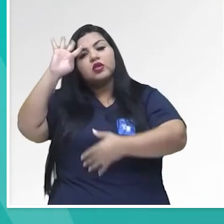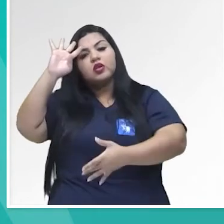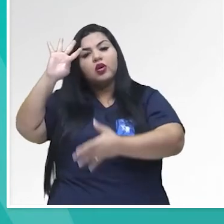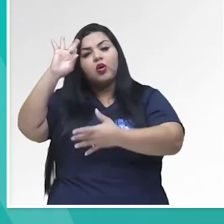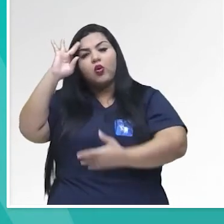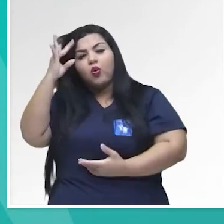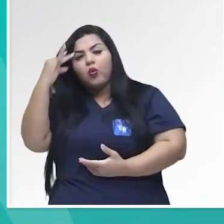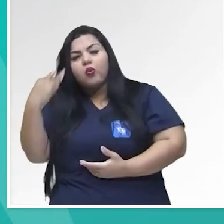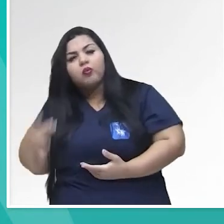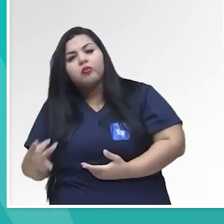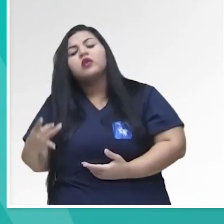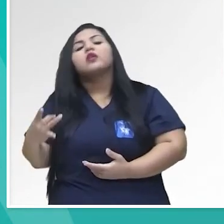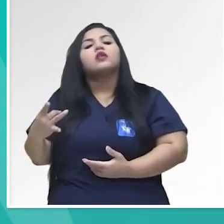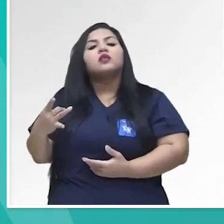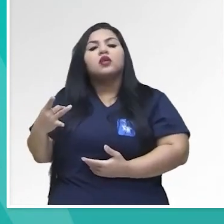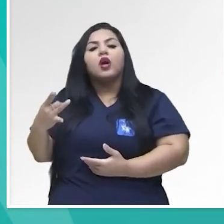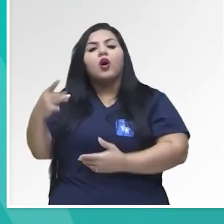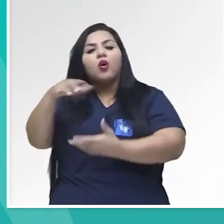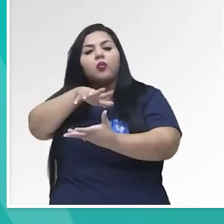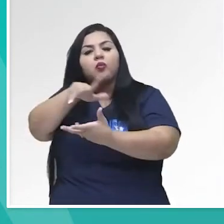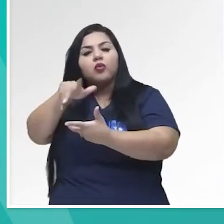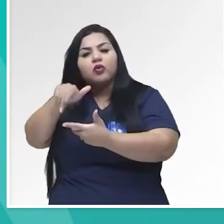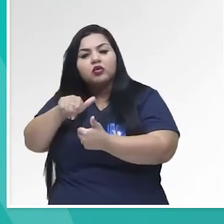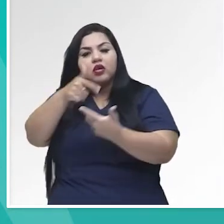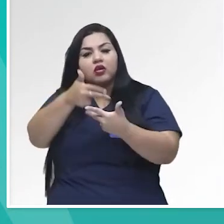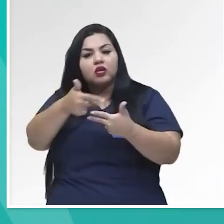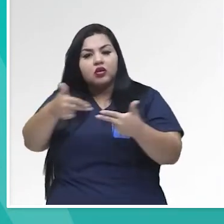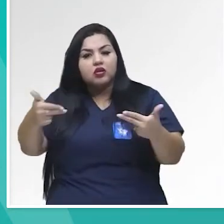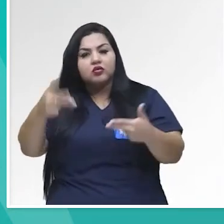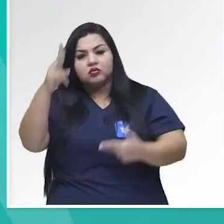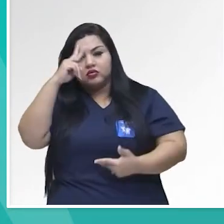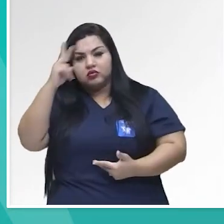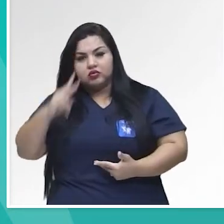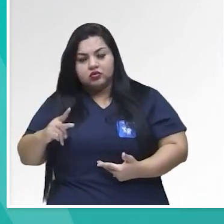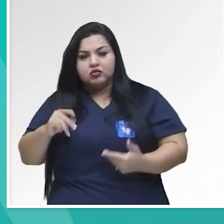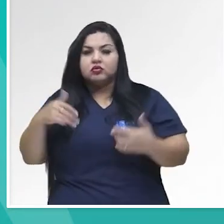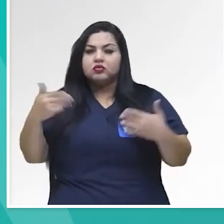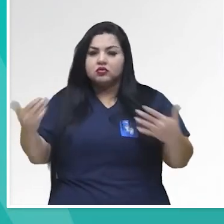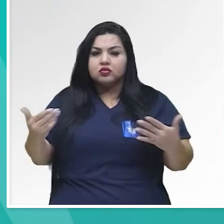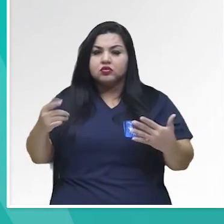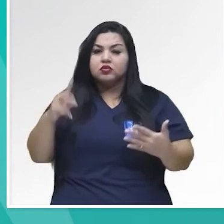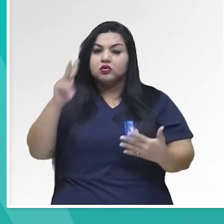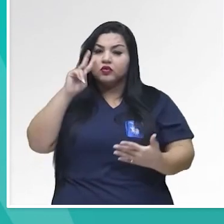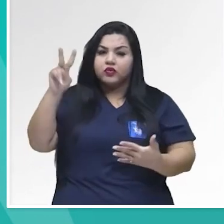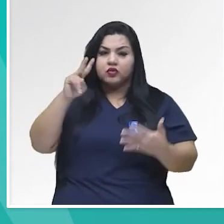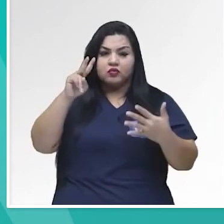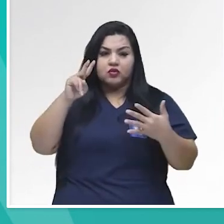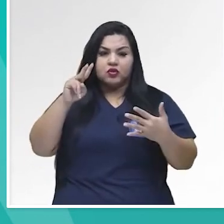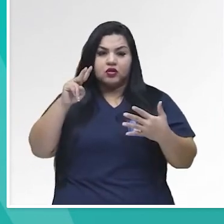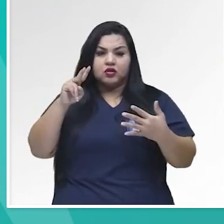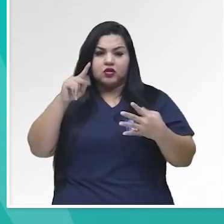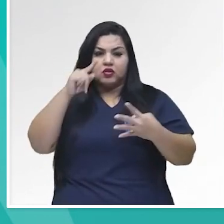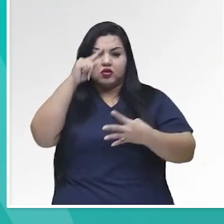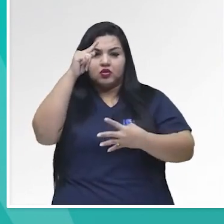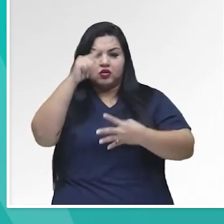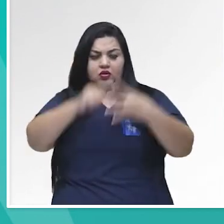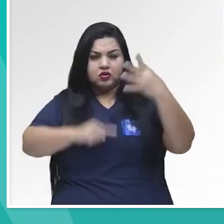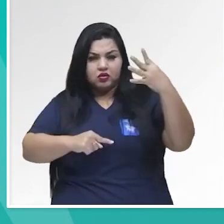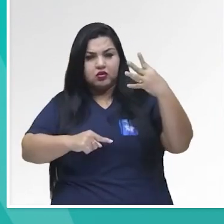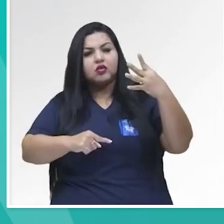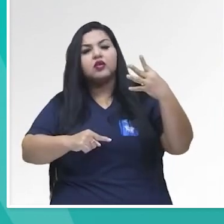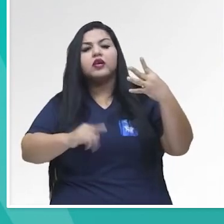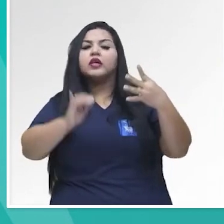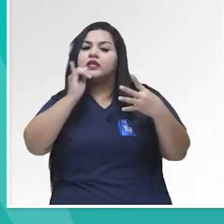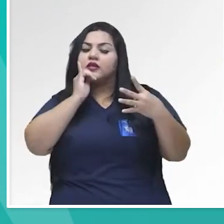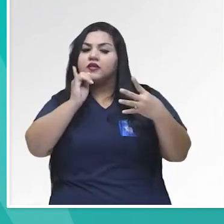para compreender as coisas, para compreender a história. Então, nós vimos aqui três exemplos de quebra